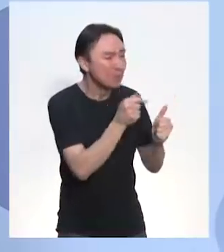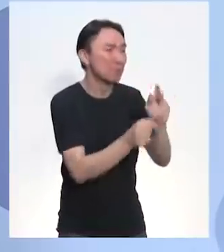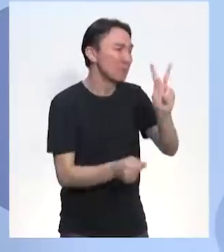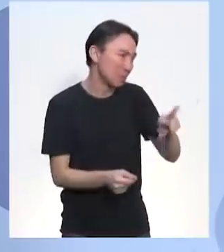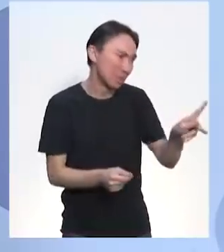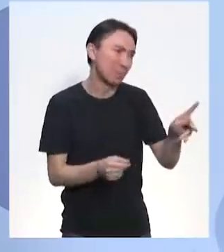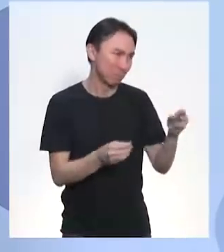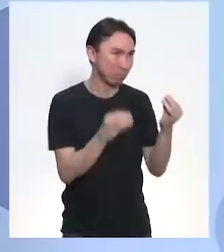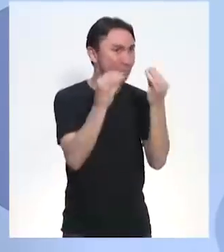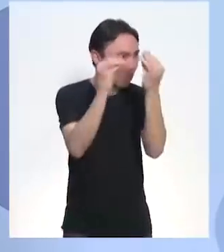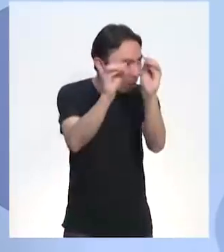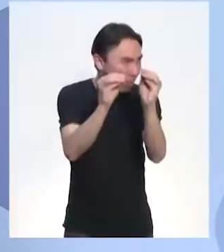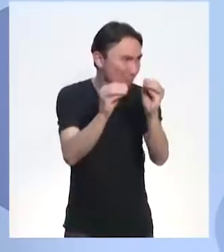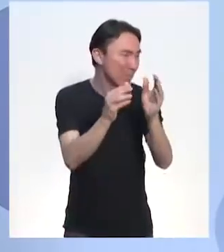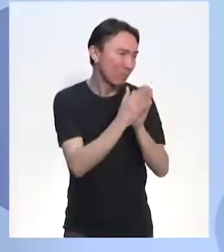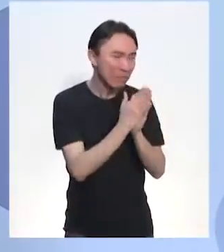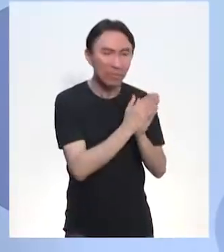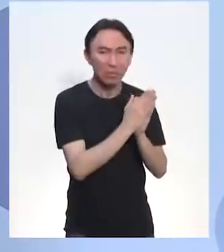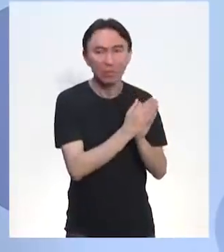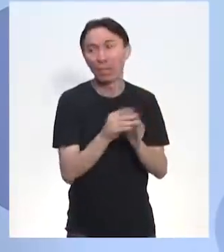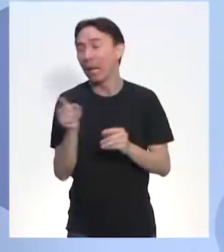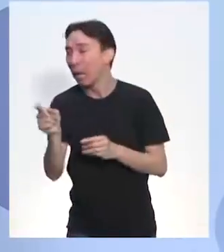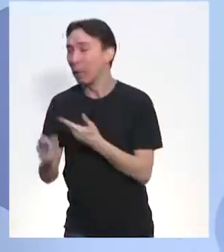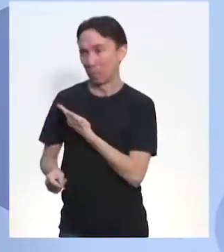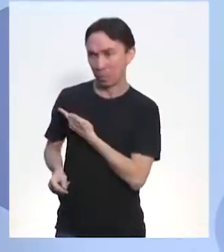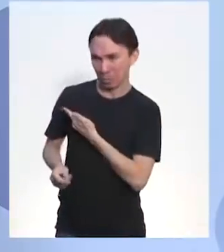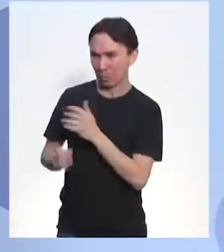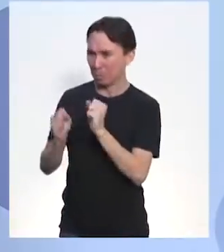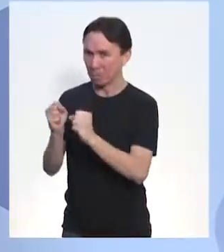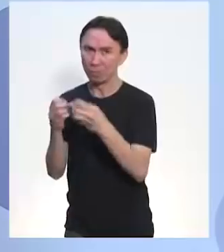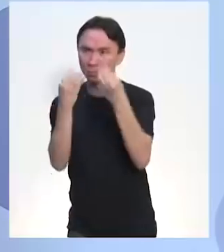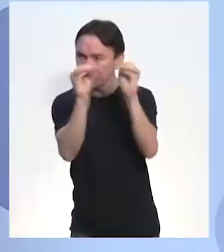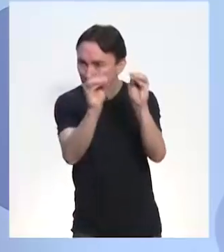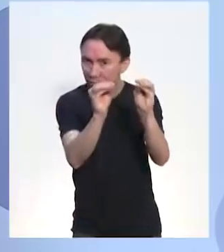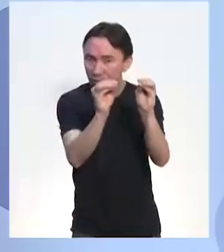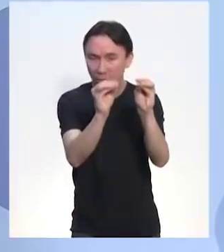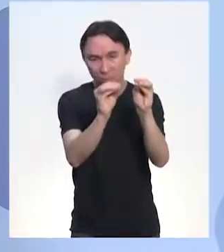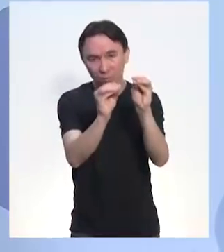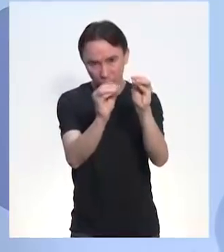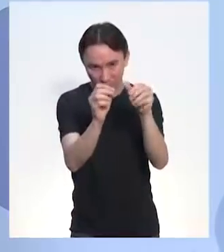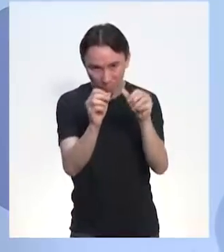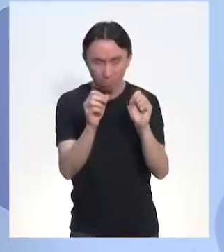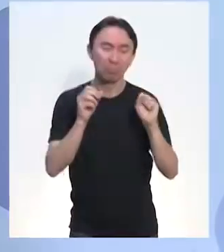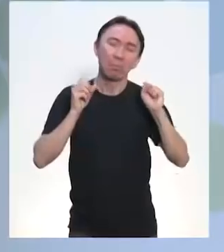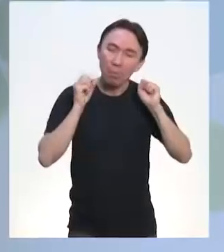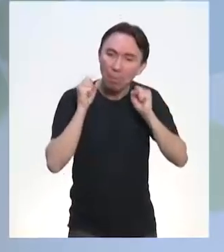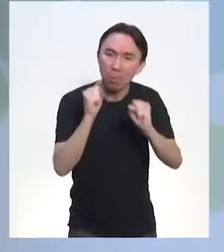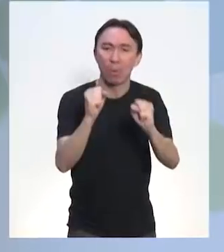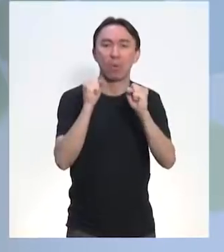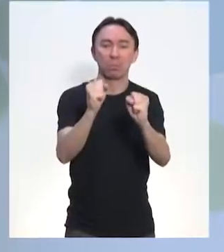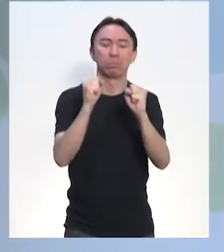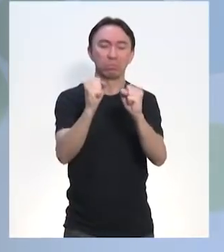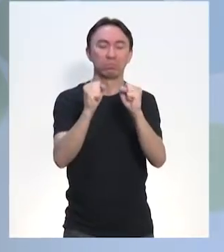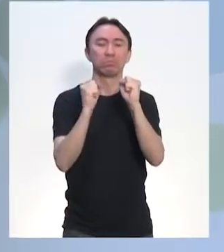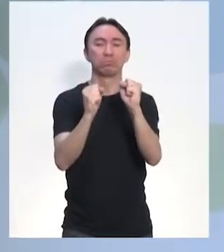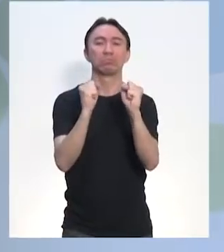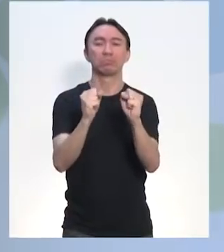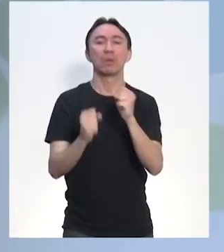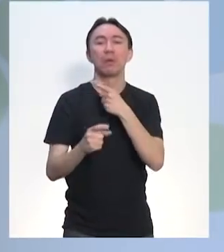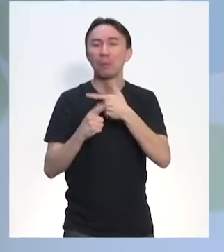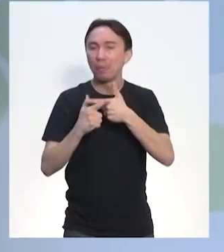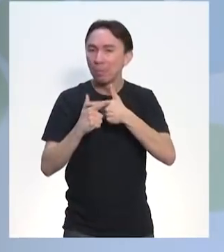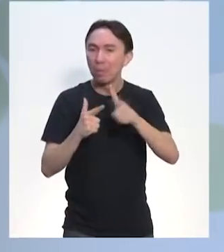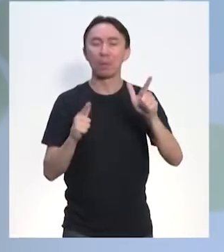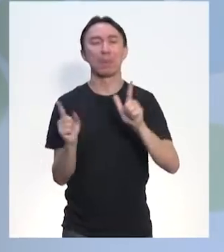mim, né? O coleguinha, posta para mim. Não tem problema em relação a isso, certo? Isso mesmo, isso mesmo. E como no contexto aí,